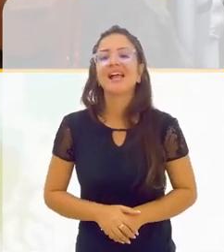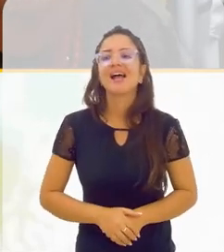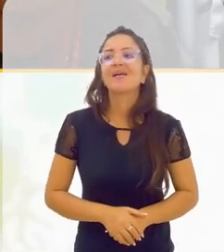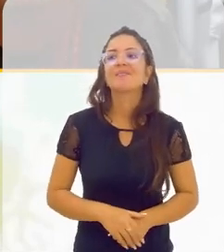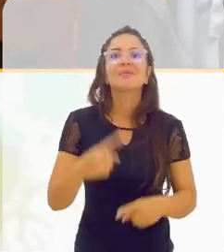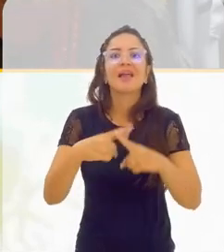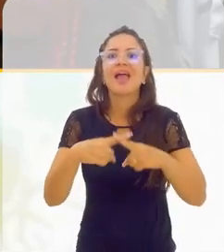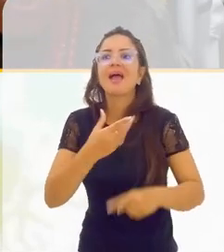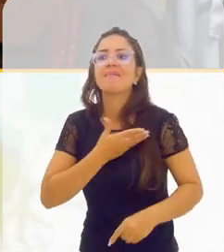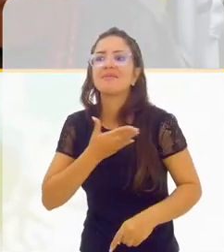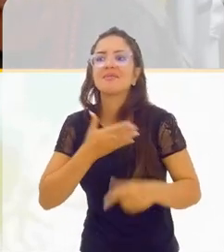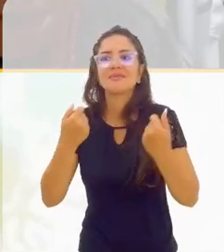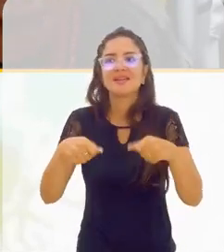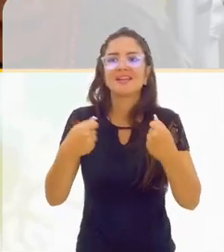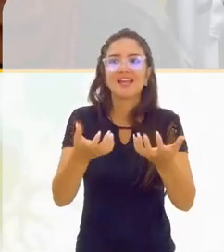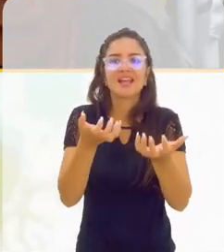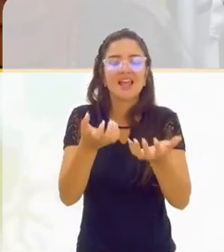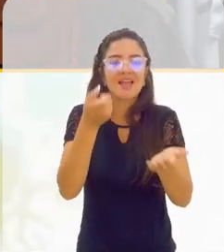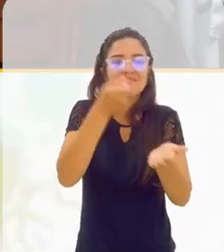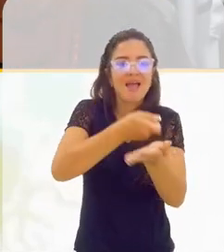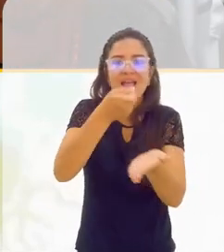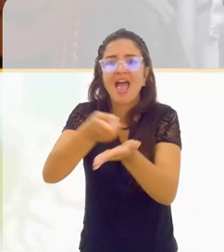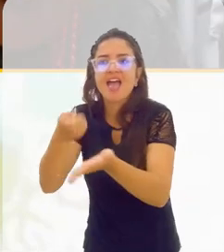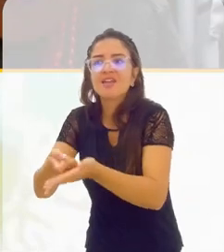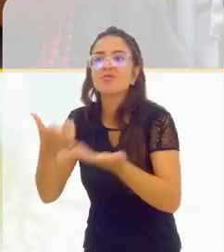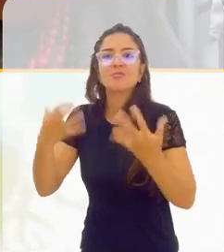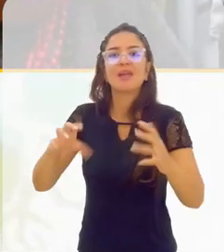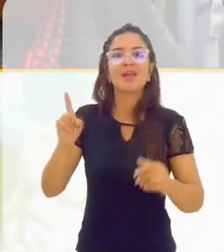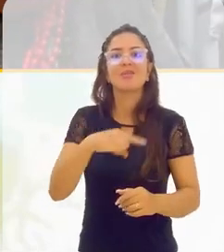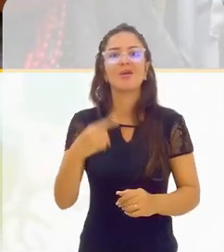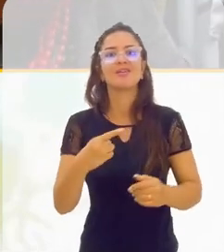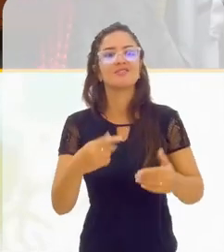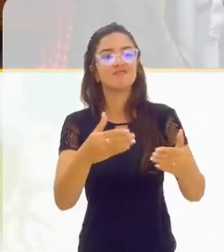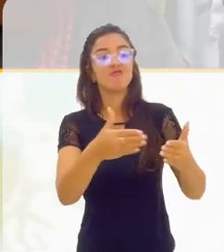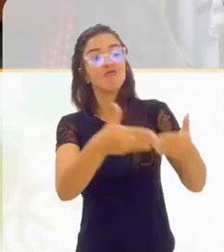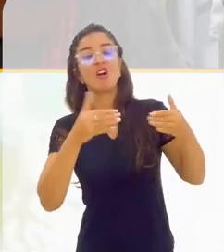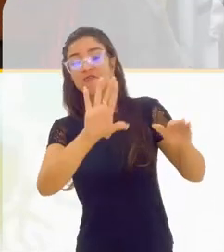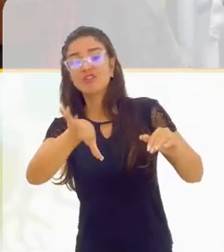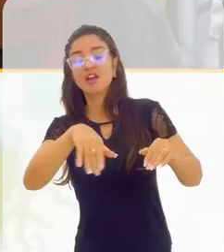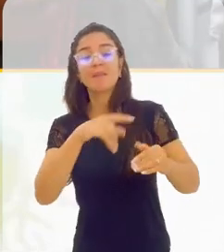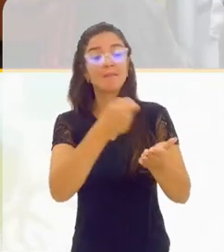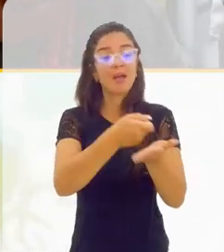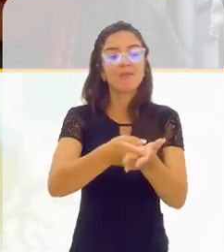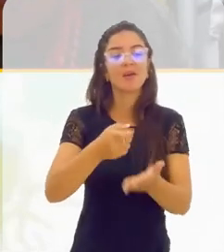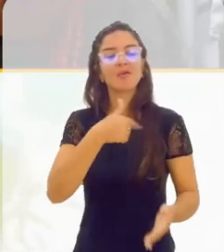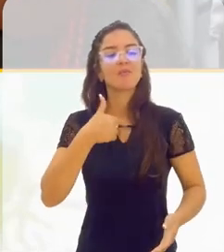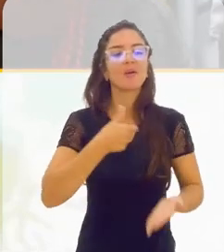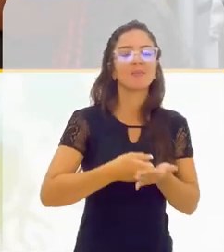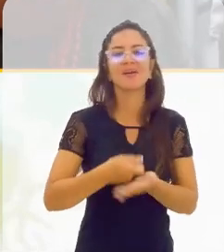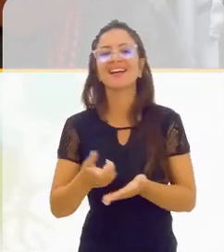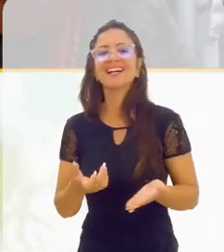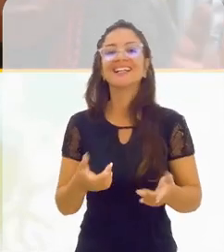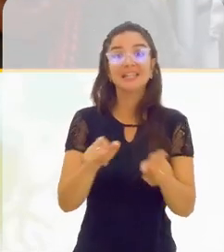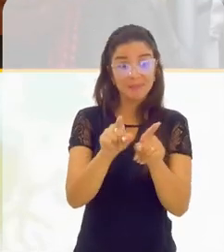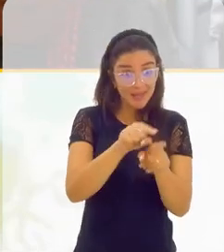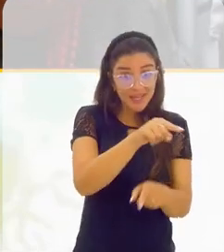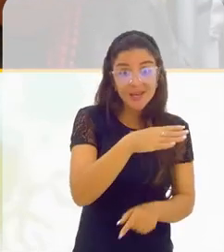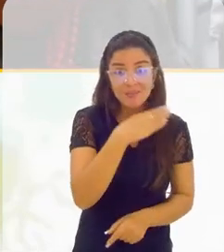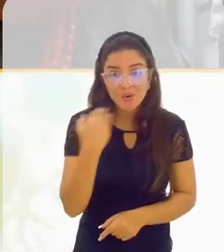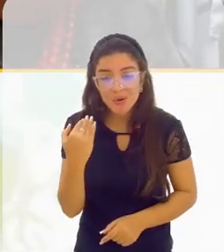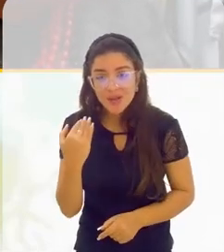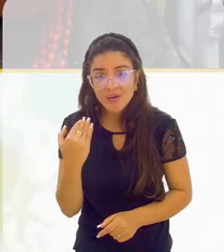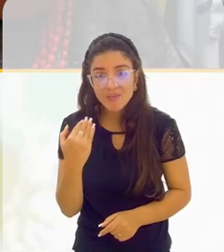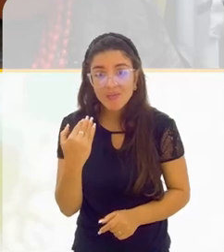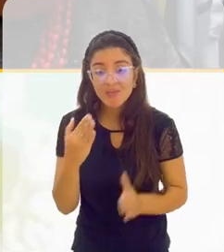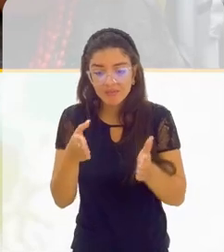todos os amigos queriam pagar não queriam que a gente pagasse nada e quando ele morreu foi a mesma coisa o túmulo era dos